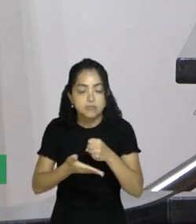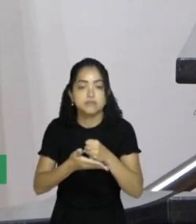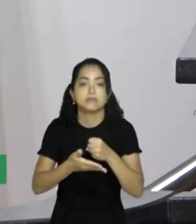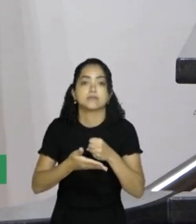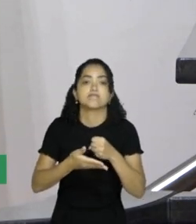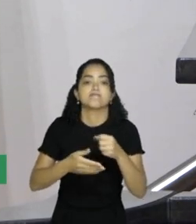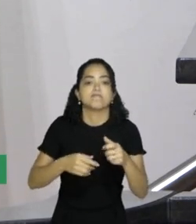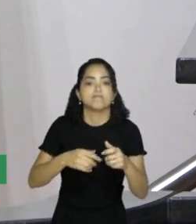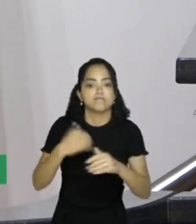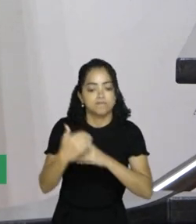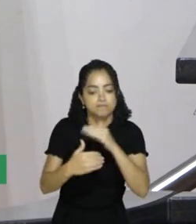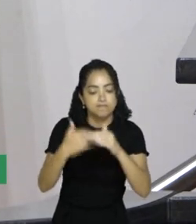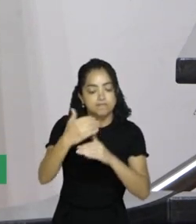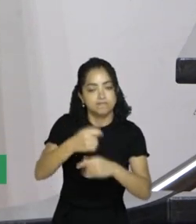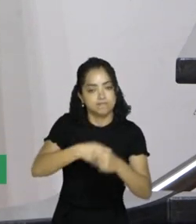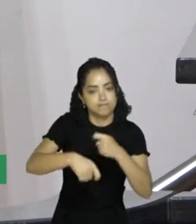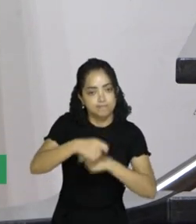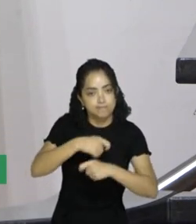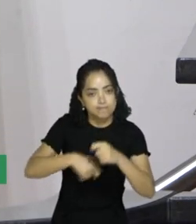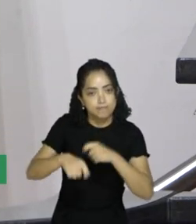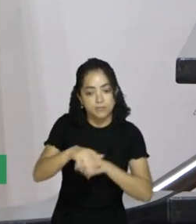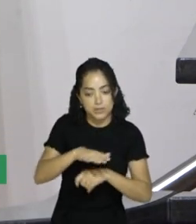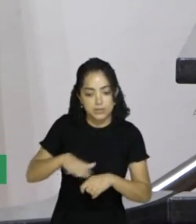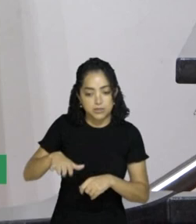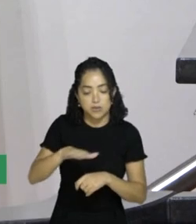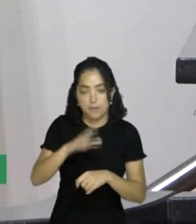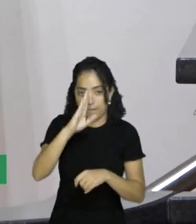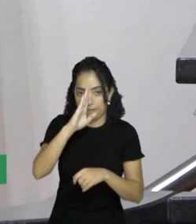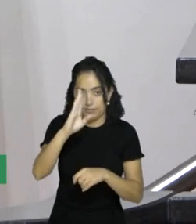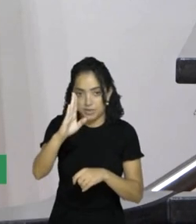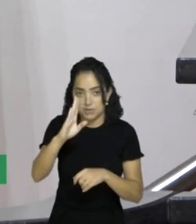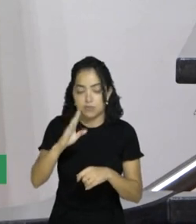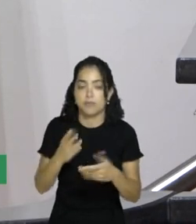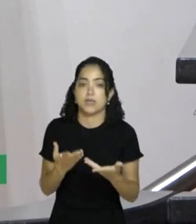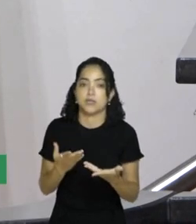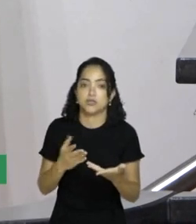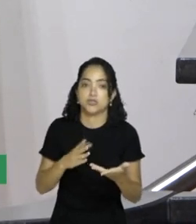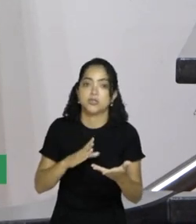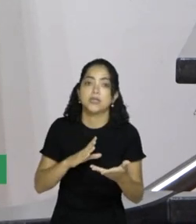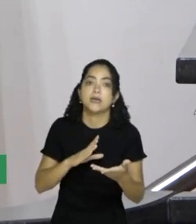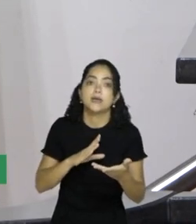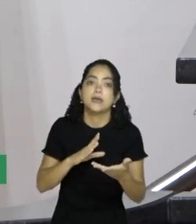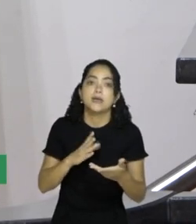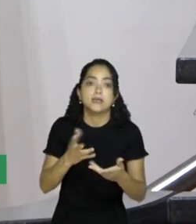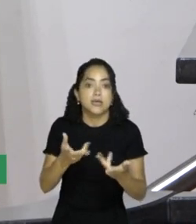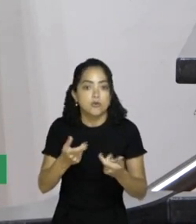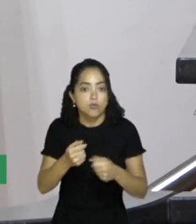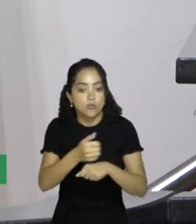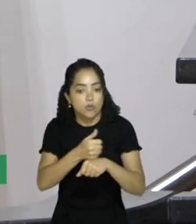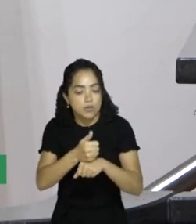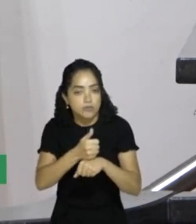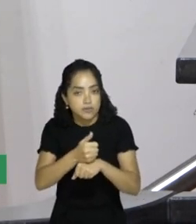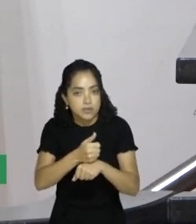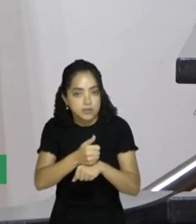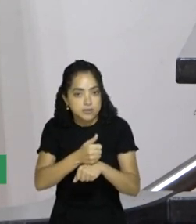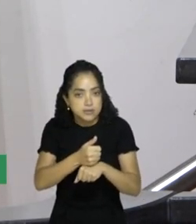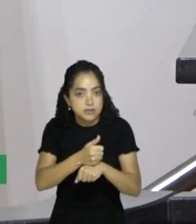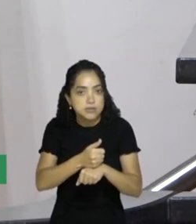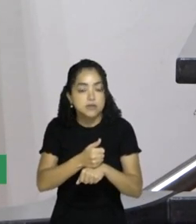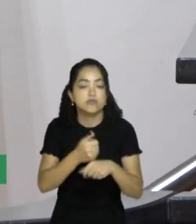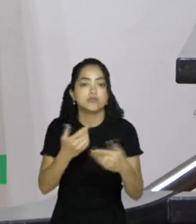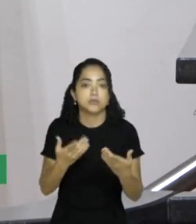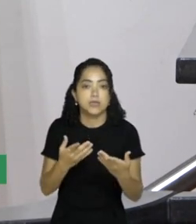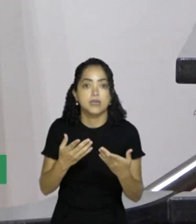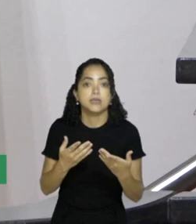e isso em todas as áreas né mas principalmente na questão da qualificação da mão de obra principalmente na questão de tornar o município atrativo para